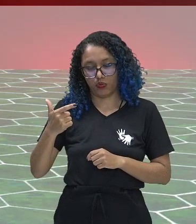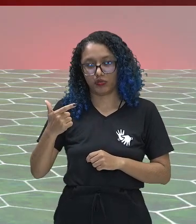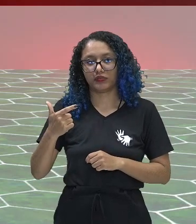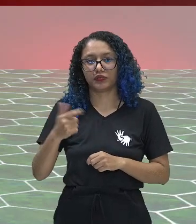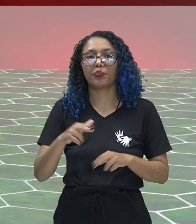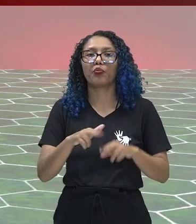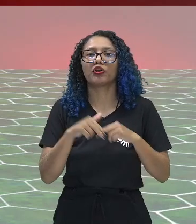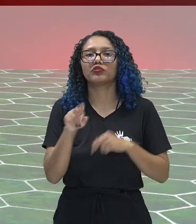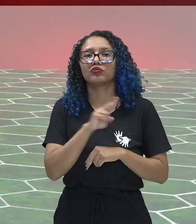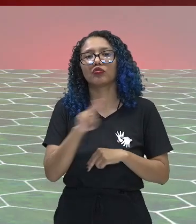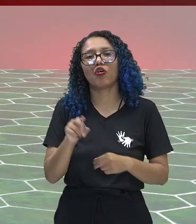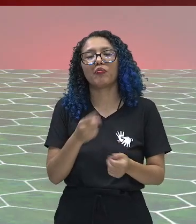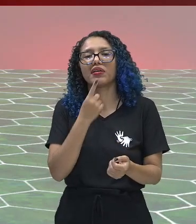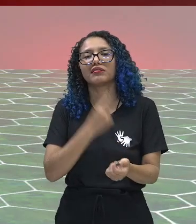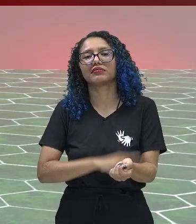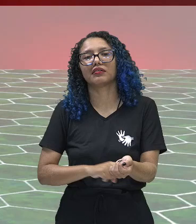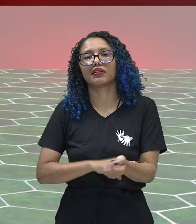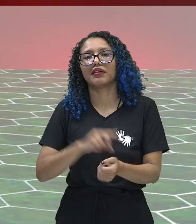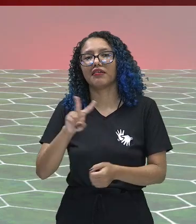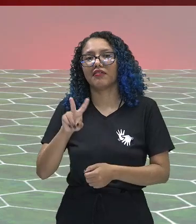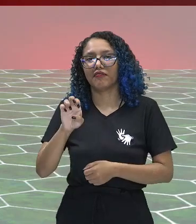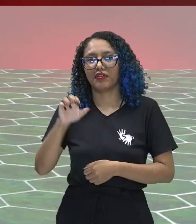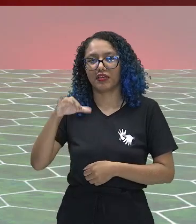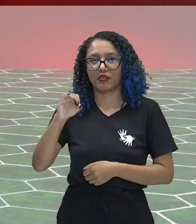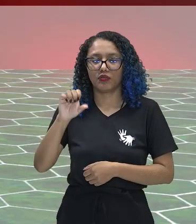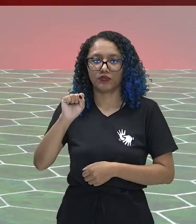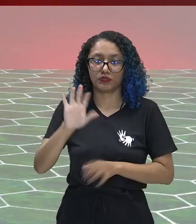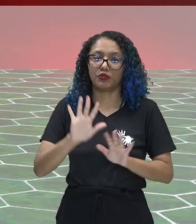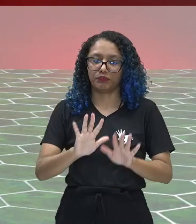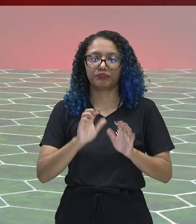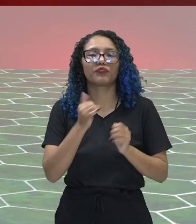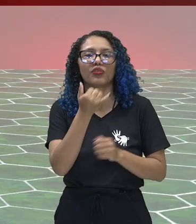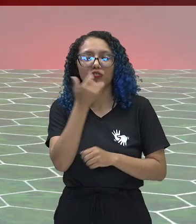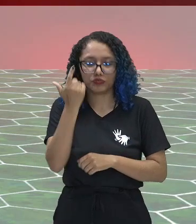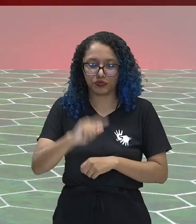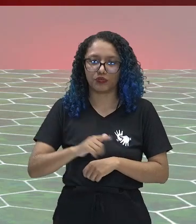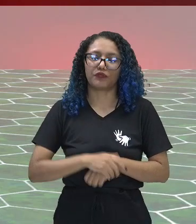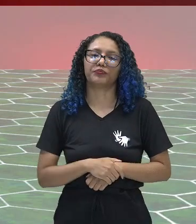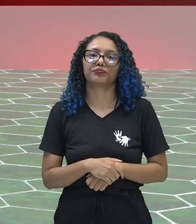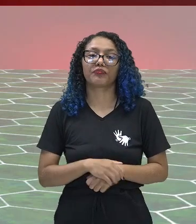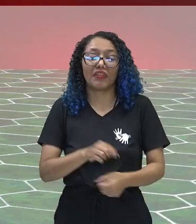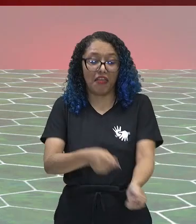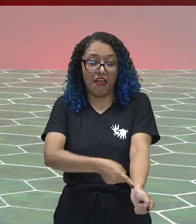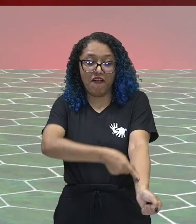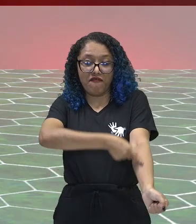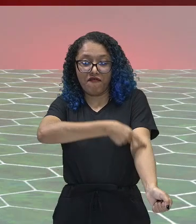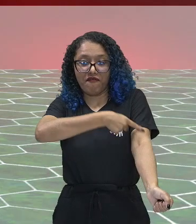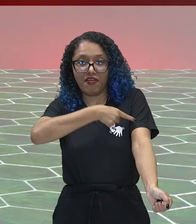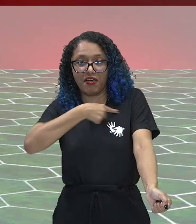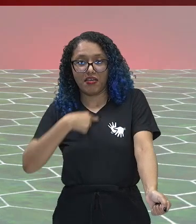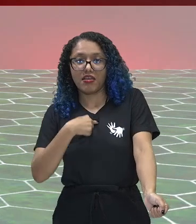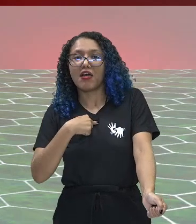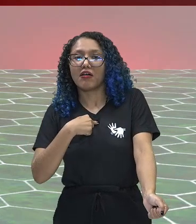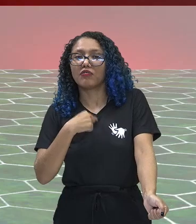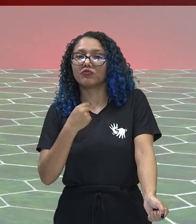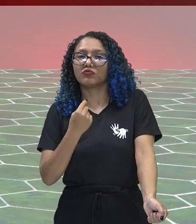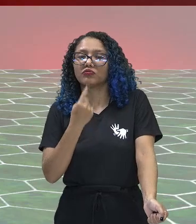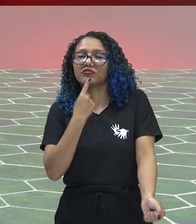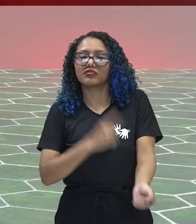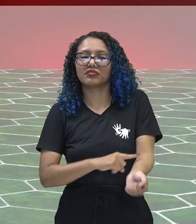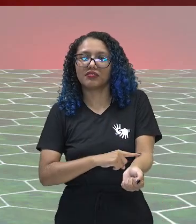sangue venoso. Voltando aí, as veias, eles recolhem esse sangue rico em